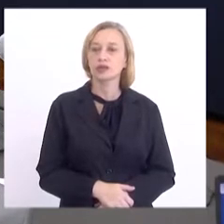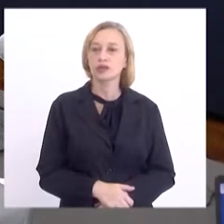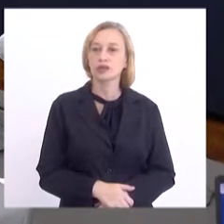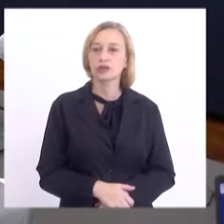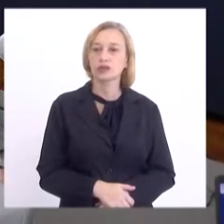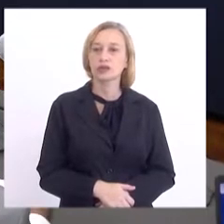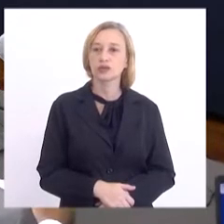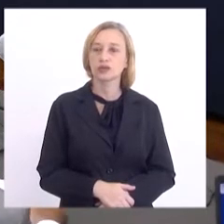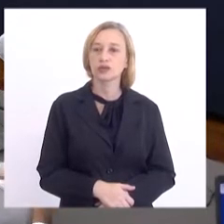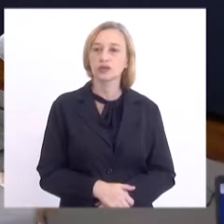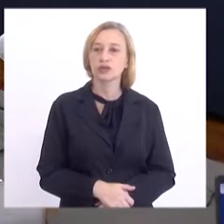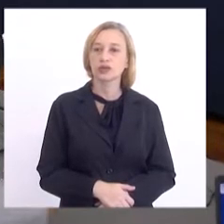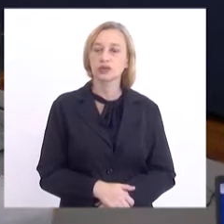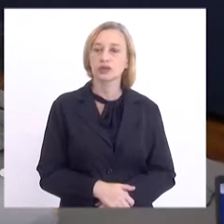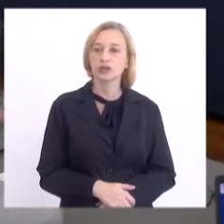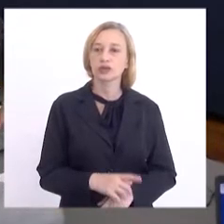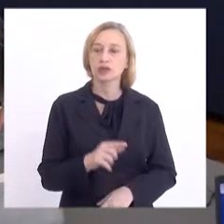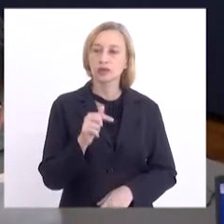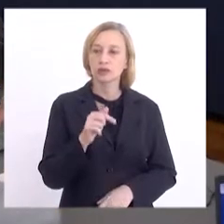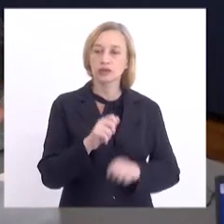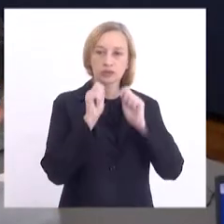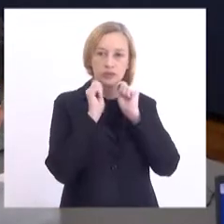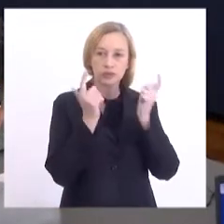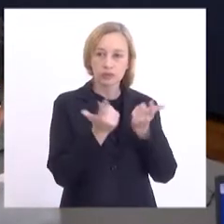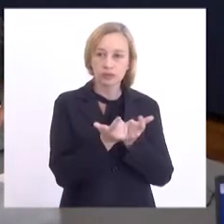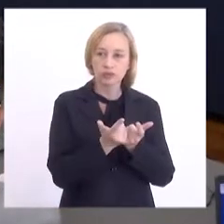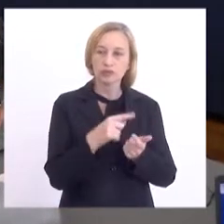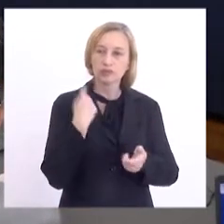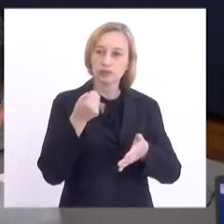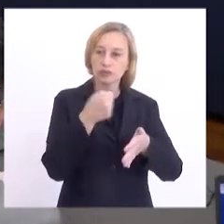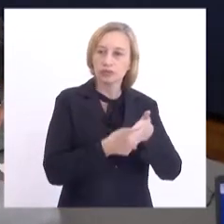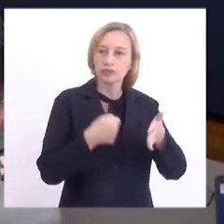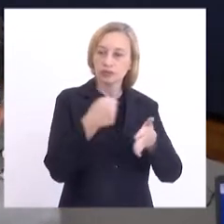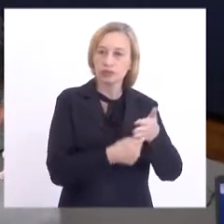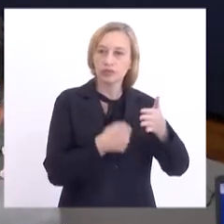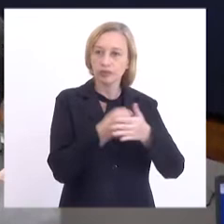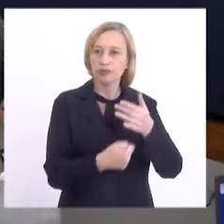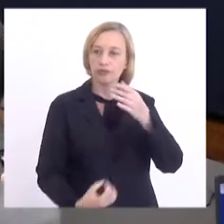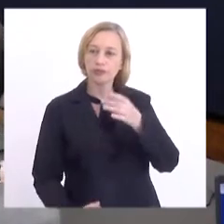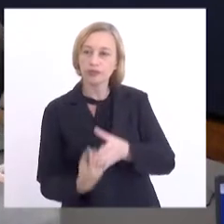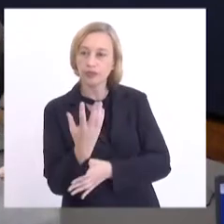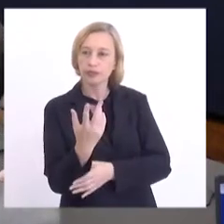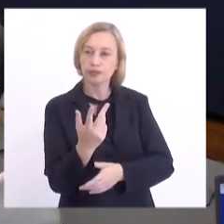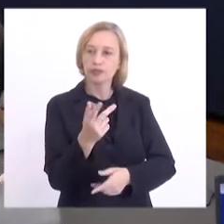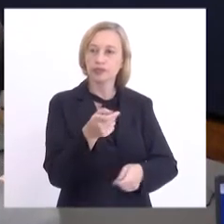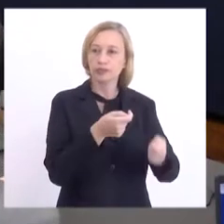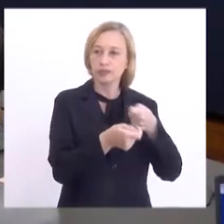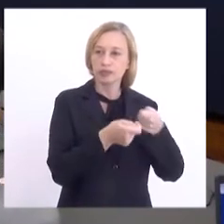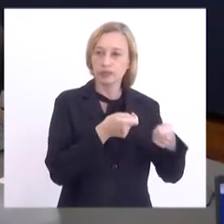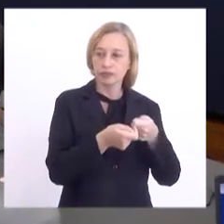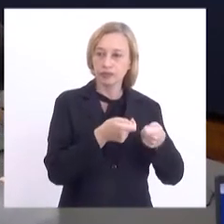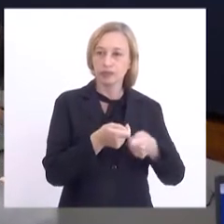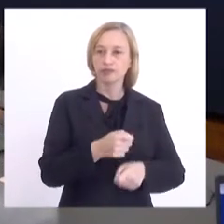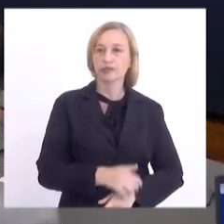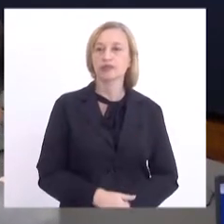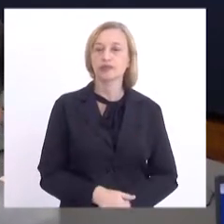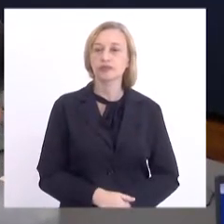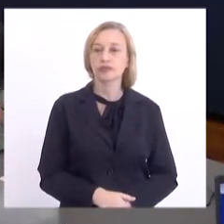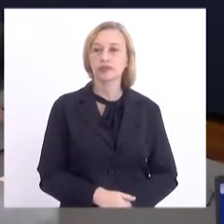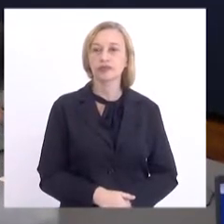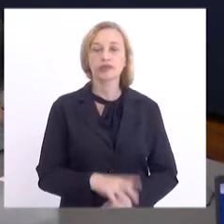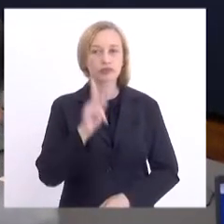nós somos aqui na Assembleia um daqueles que lutamos pela criação da controladoria é